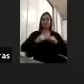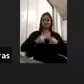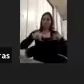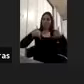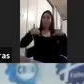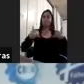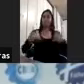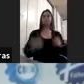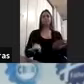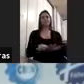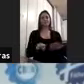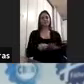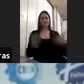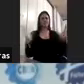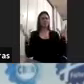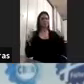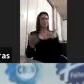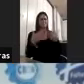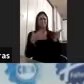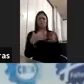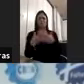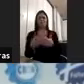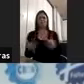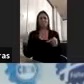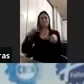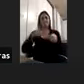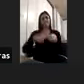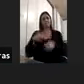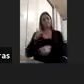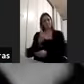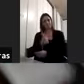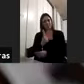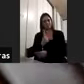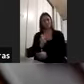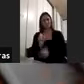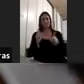chuva. Amém. É isso mesmo. Até amanhã. Obrigada.